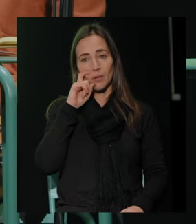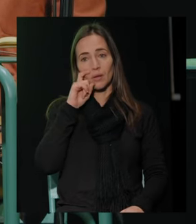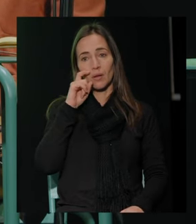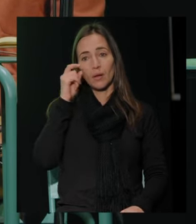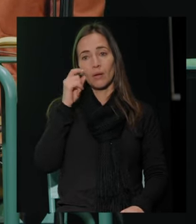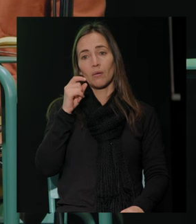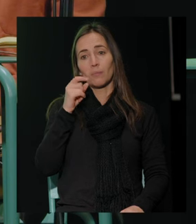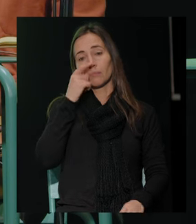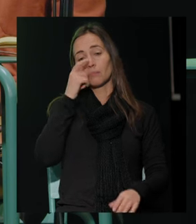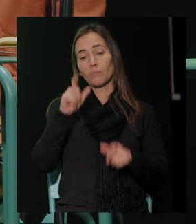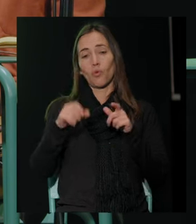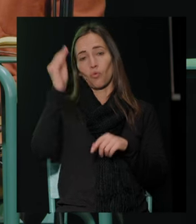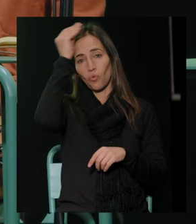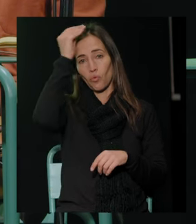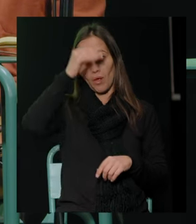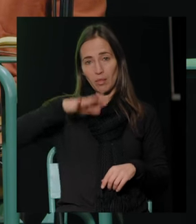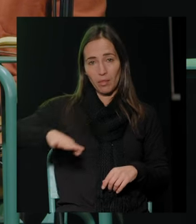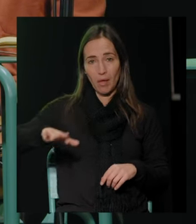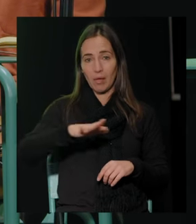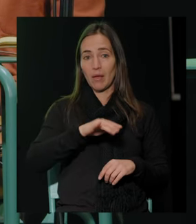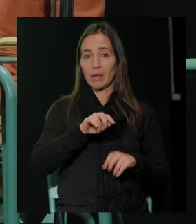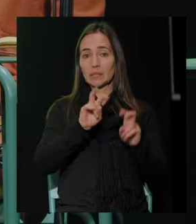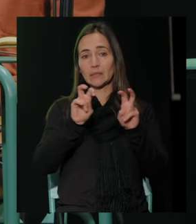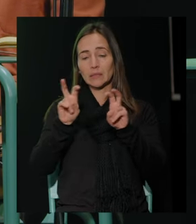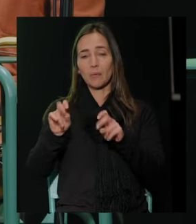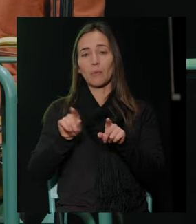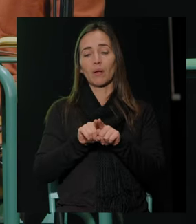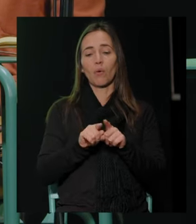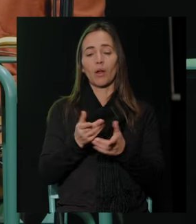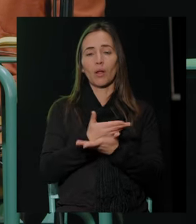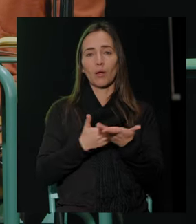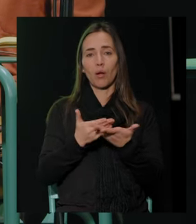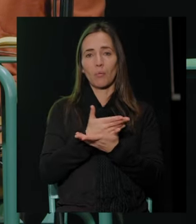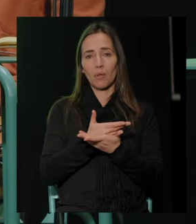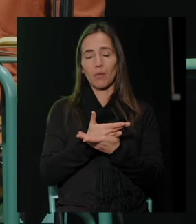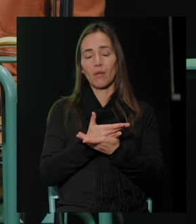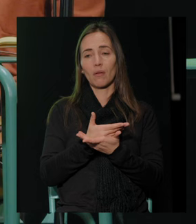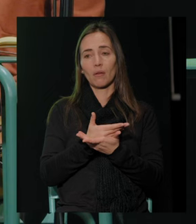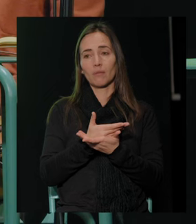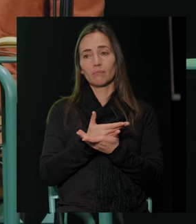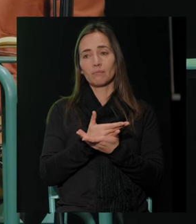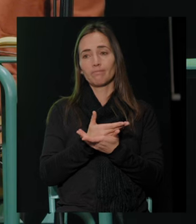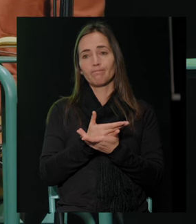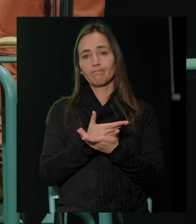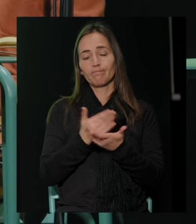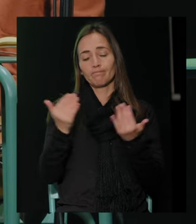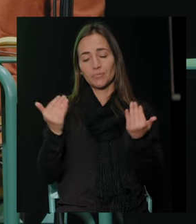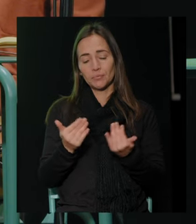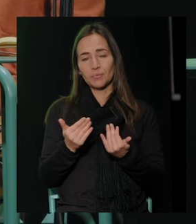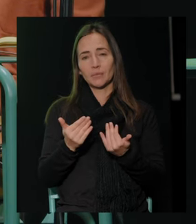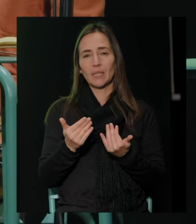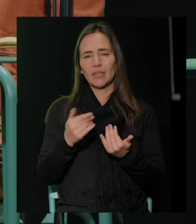rurais. E essas questões, tal como o de crescimento económico, também estávamos aqui a falar, são difíceis